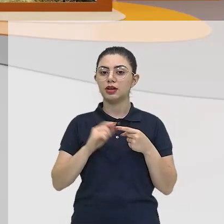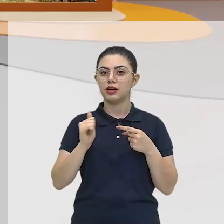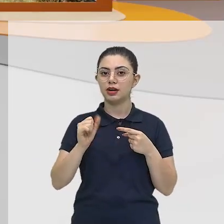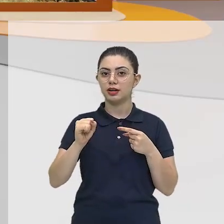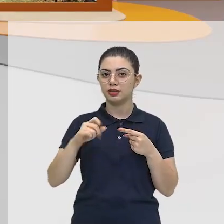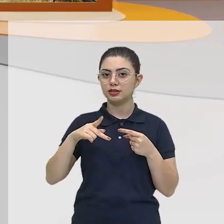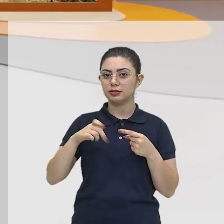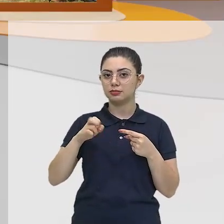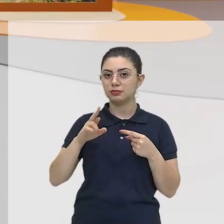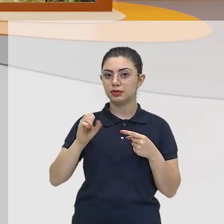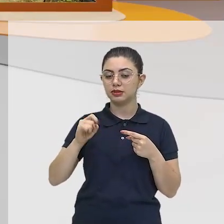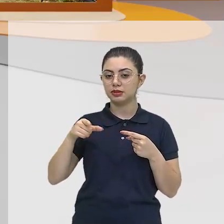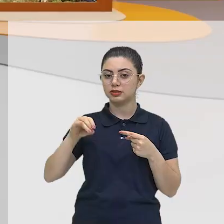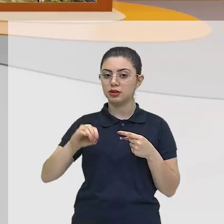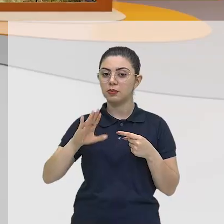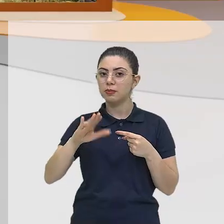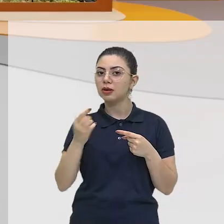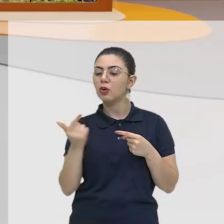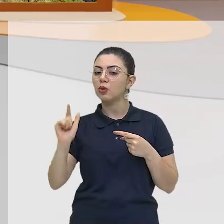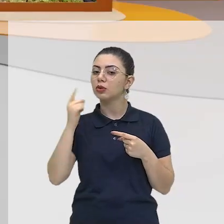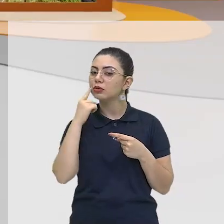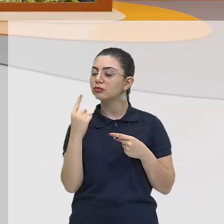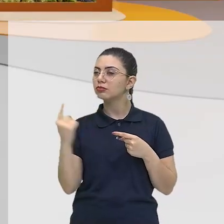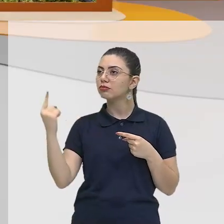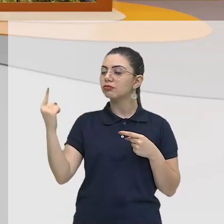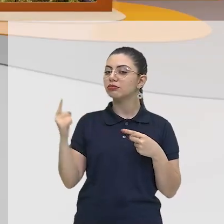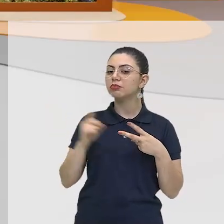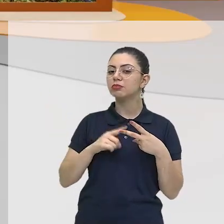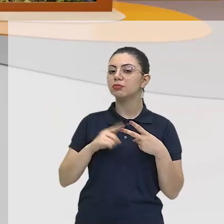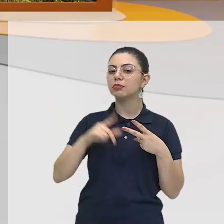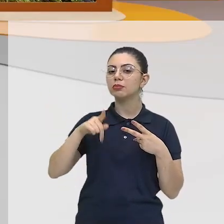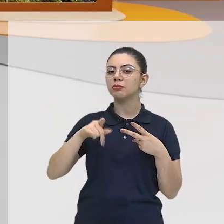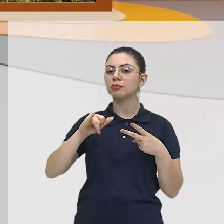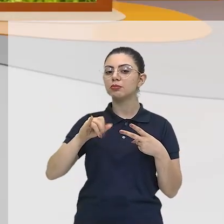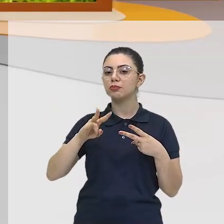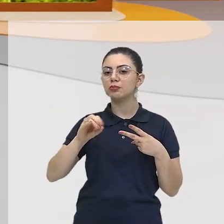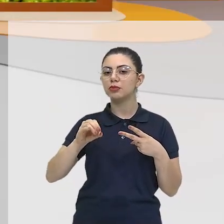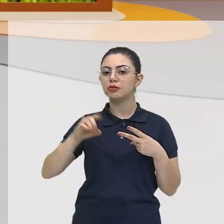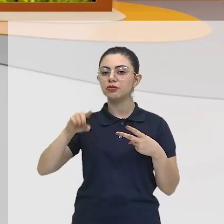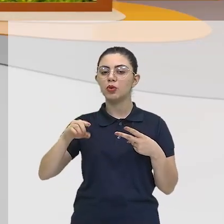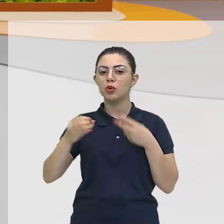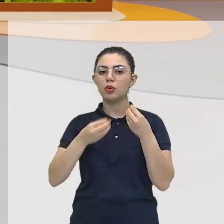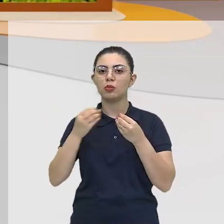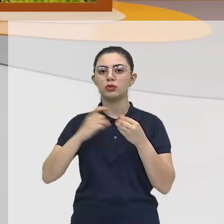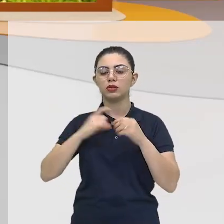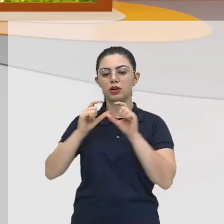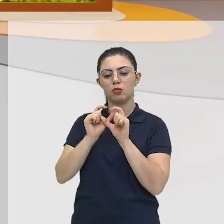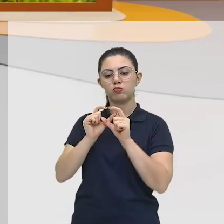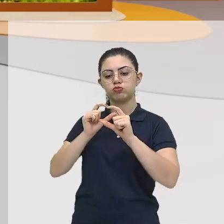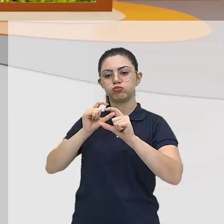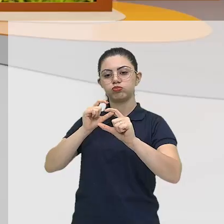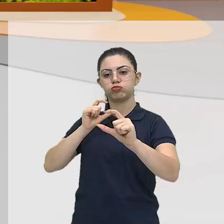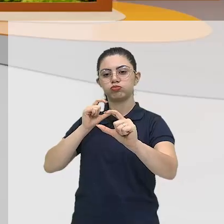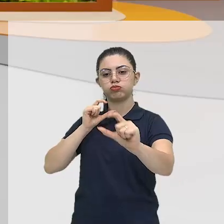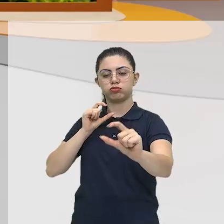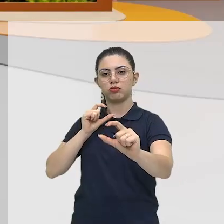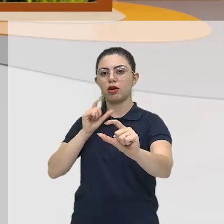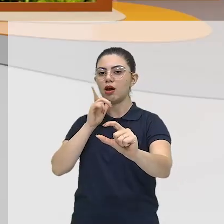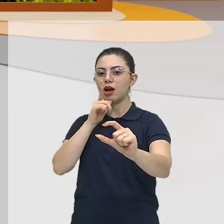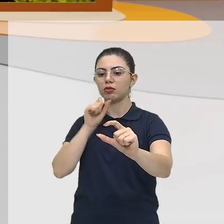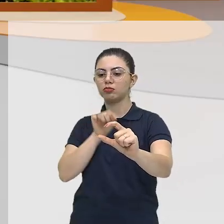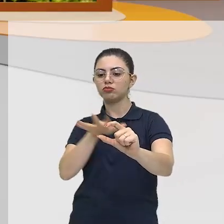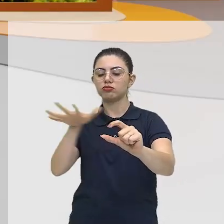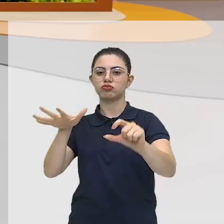também teremos o pivô central. É como se fosse um campo ali, é um cano, na verdade, no campo, né, que acaba ali se dividindo e